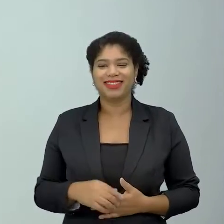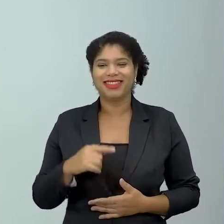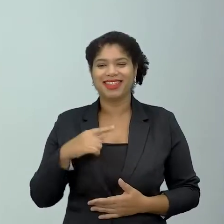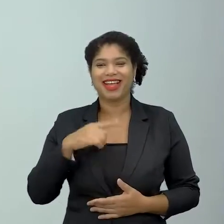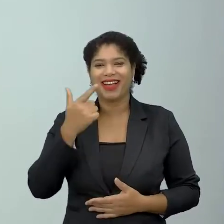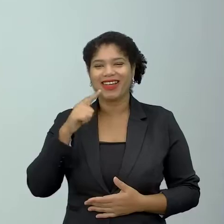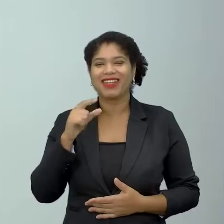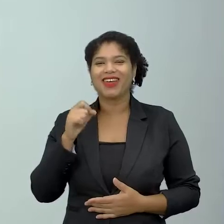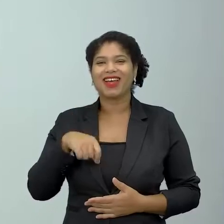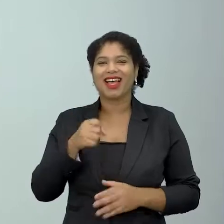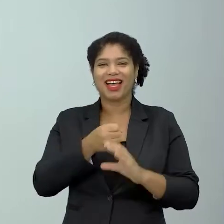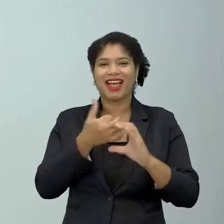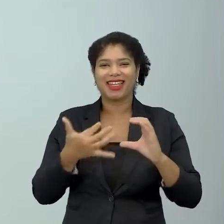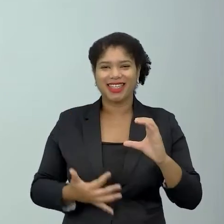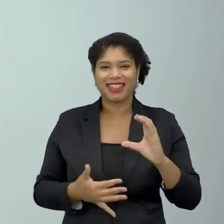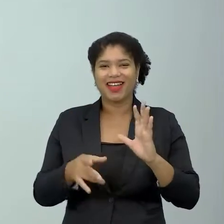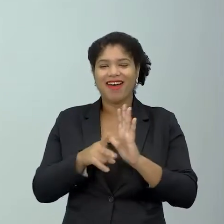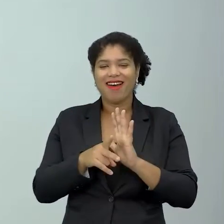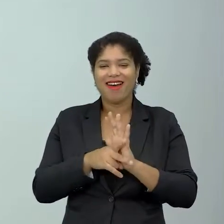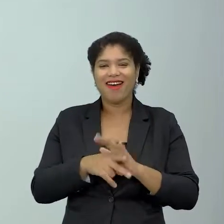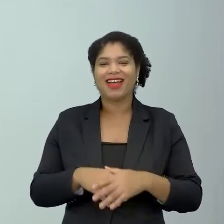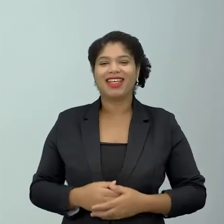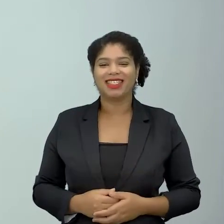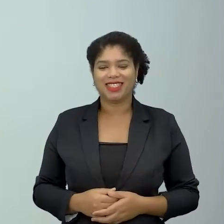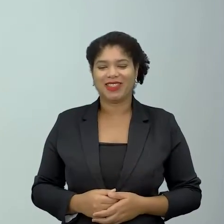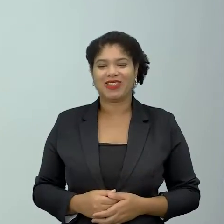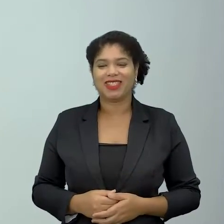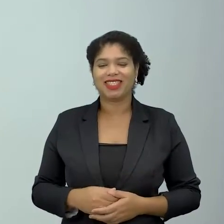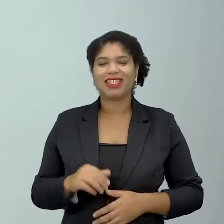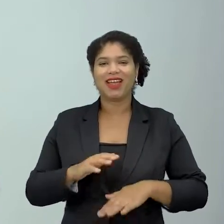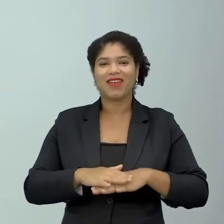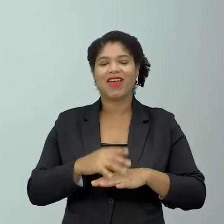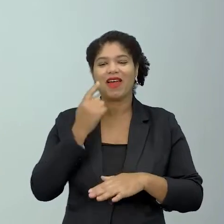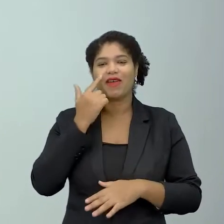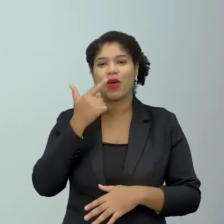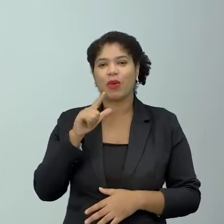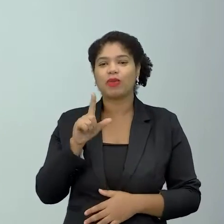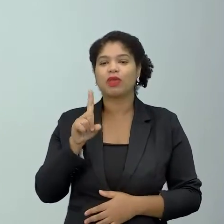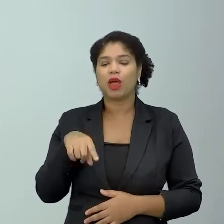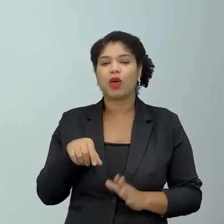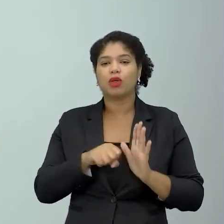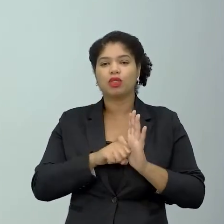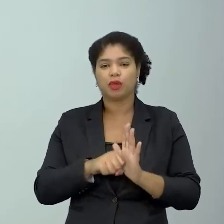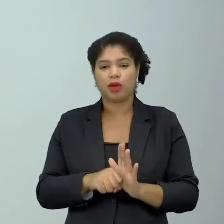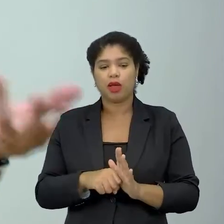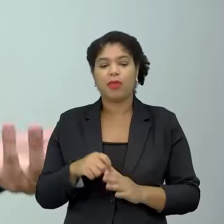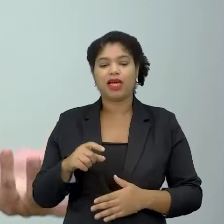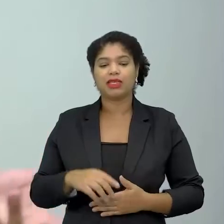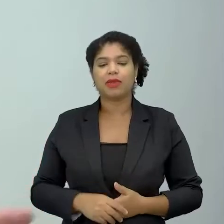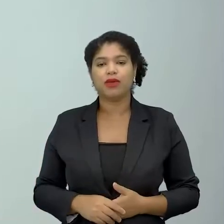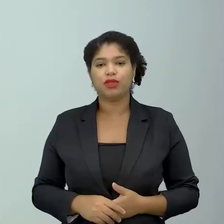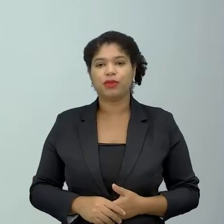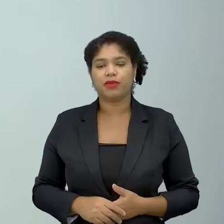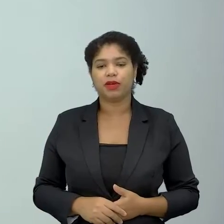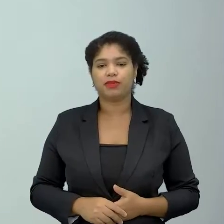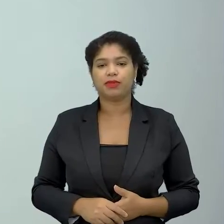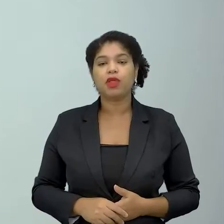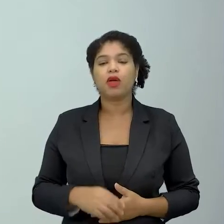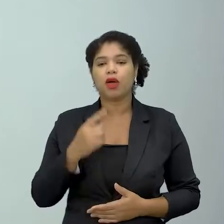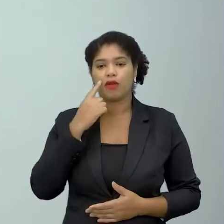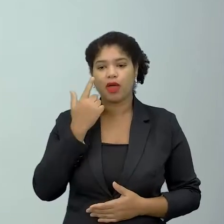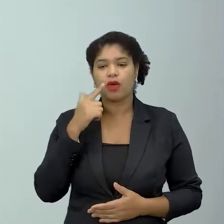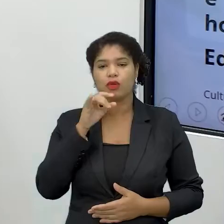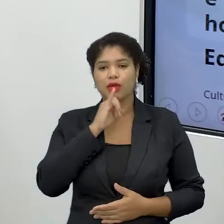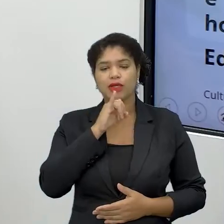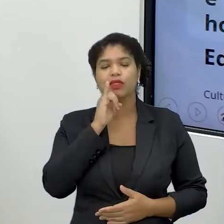caminho para aquele símbolo se transformar naquilo que ele é, né? Exato, o símbolo está ali e ele significa um monte de coisa. Você quer um